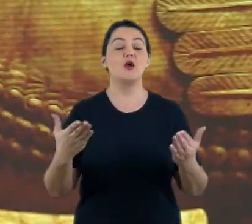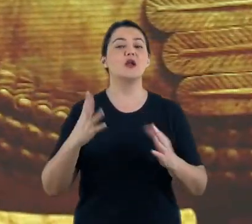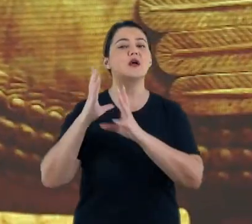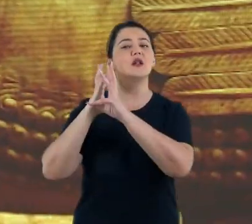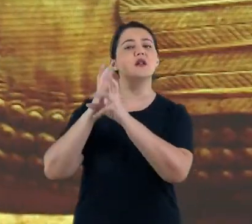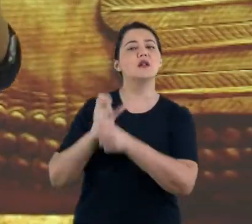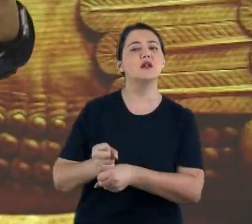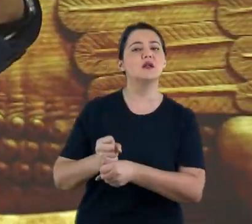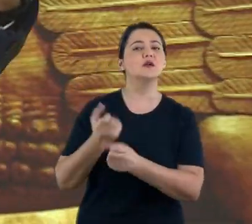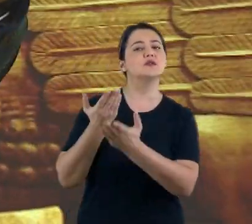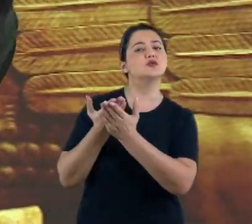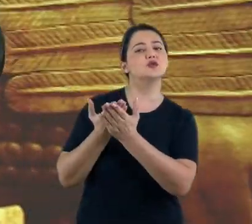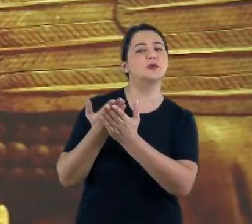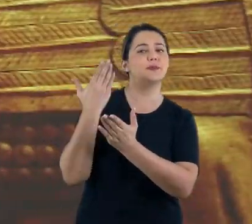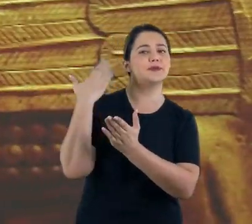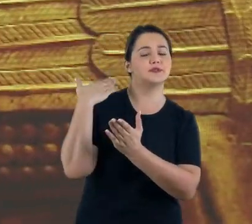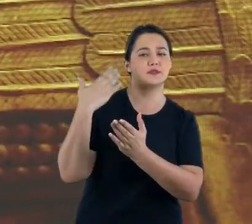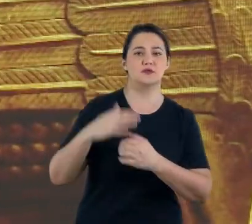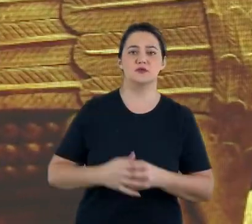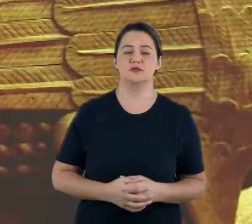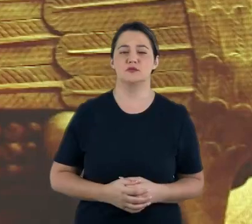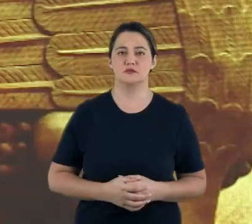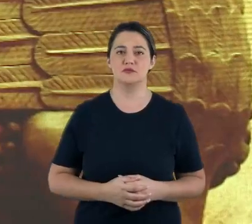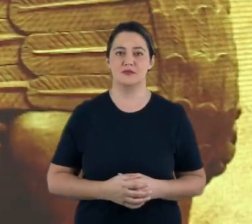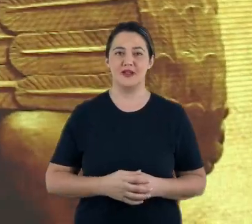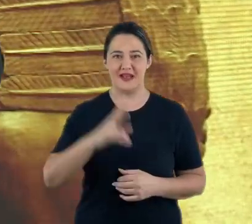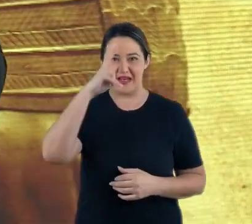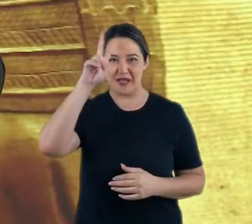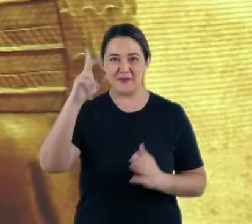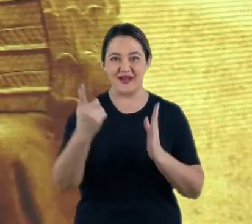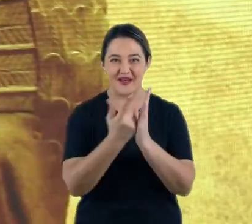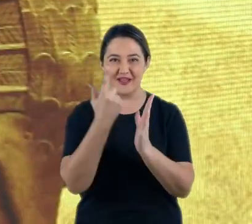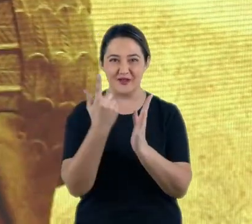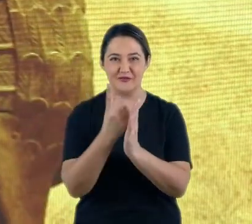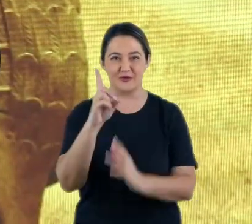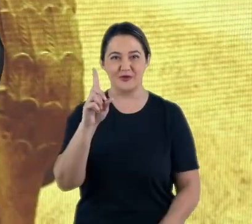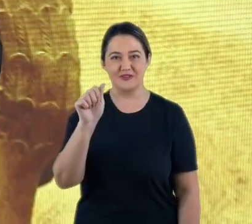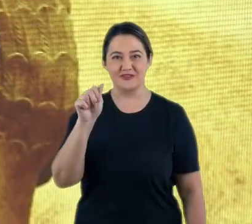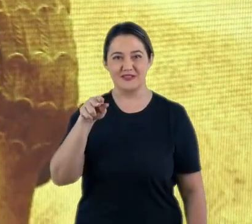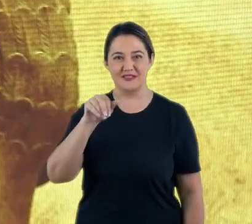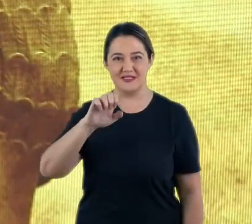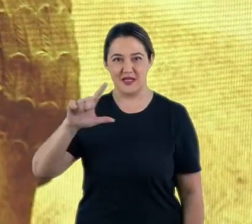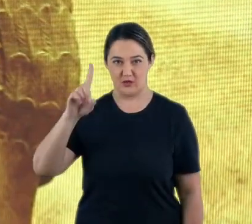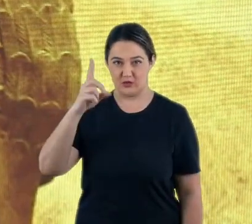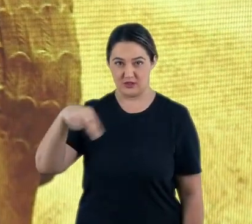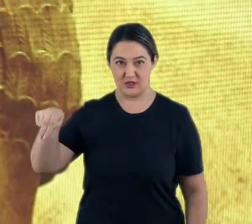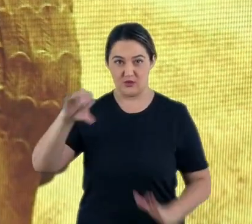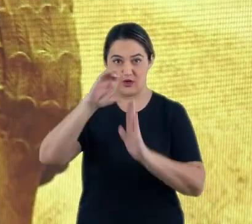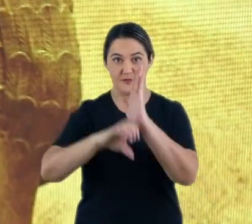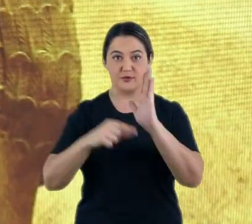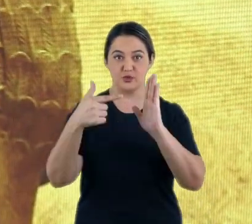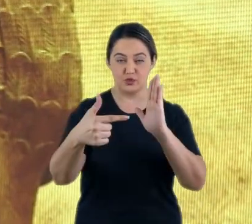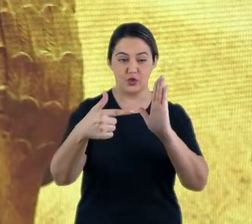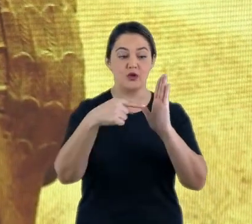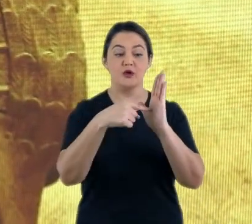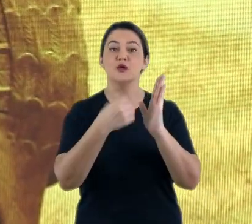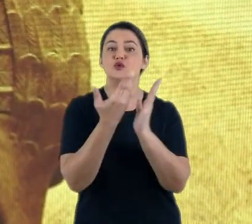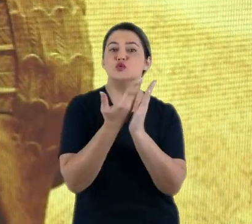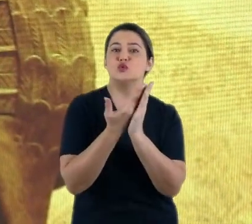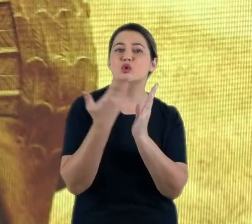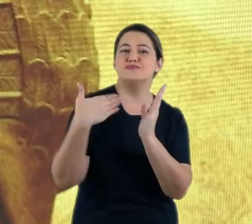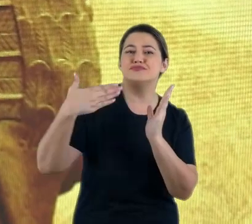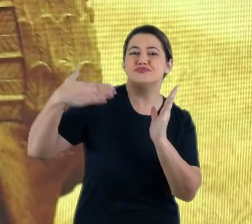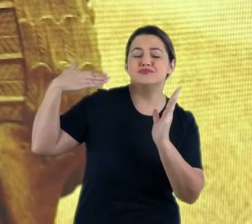vimos no programa anterior. Eu falei de Daniel capítulo 2, você se lembra? No livro de Daniel capítulo 2, que estudamos